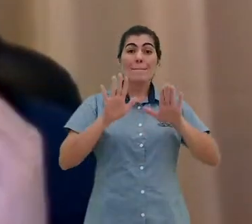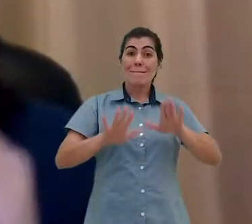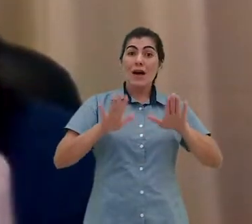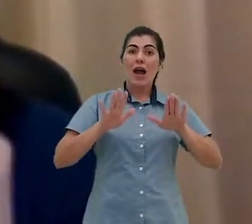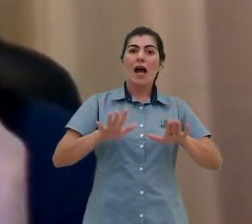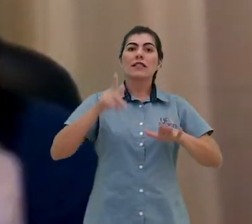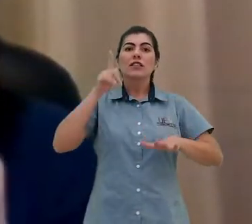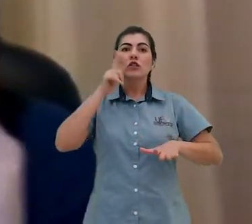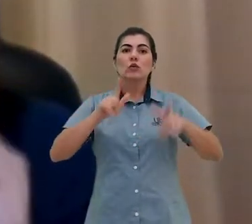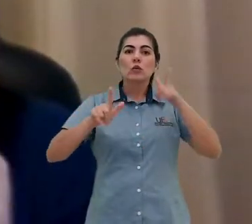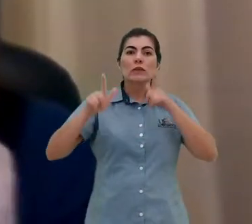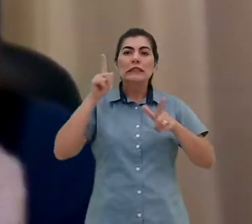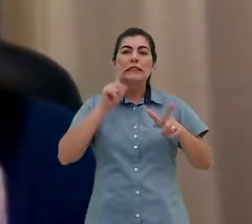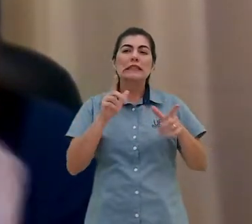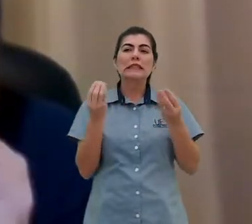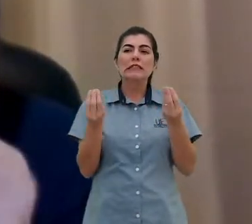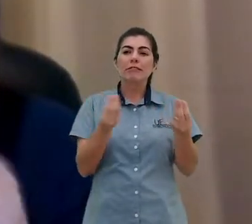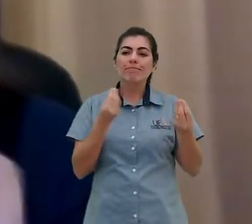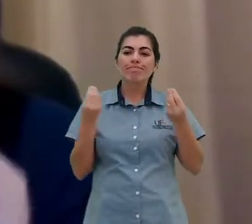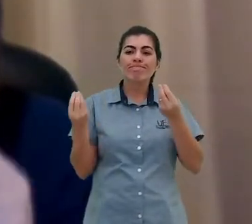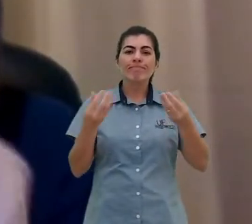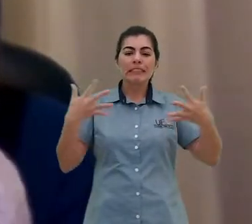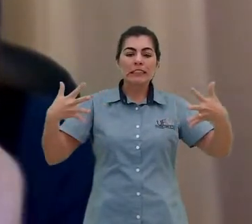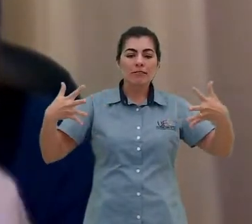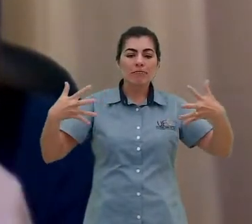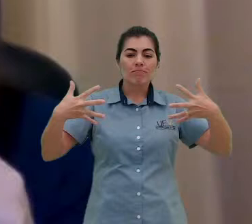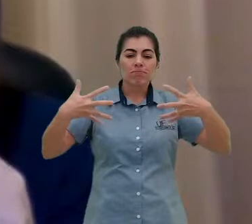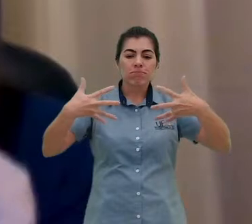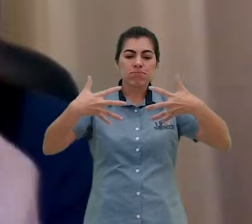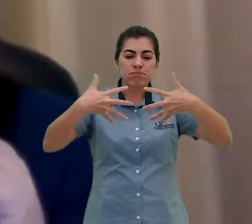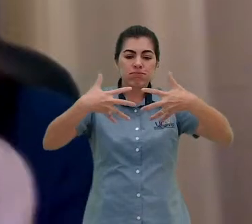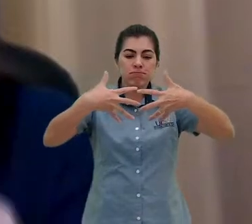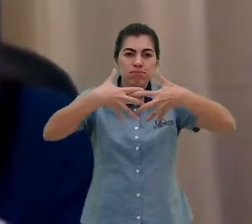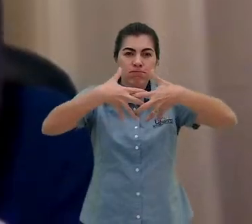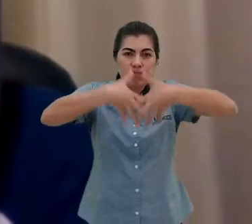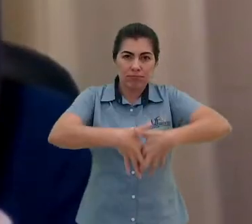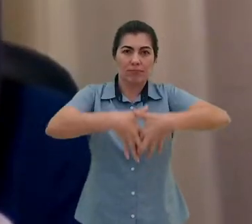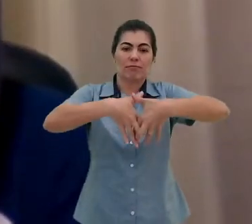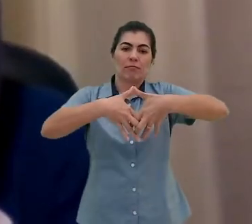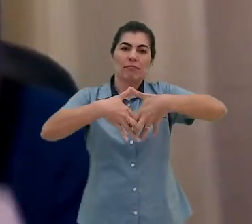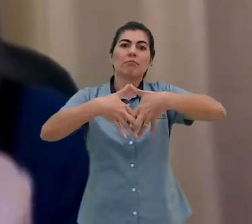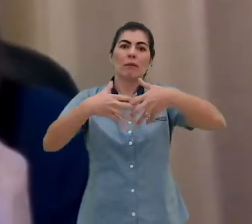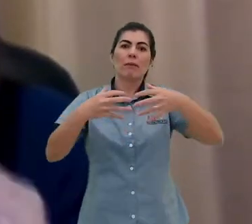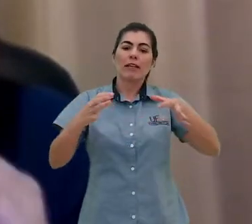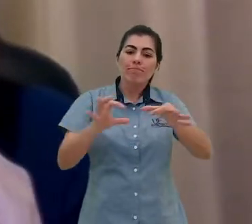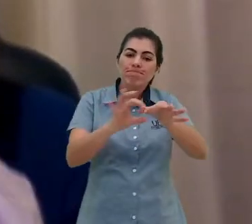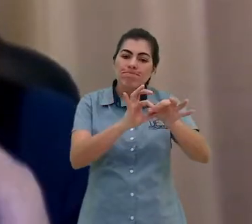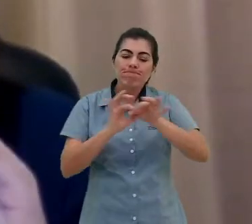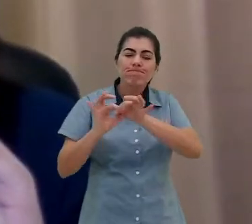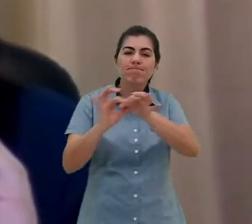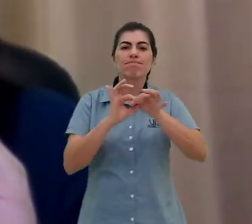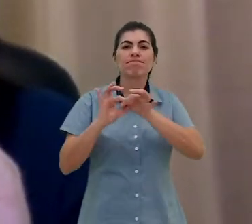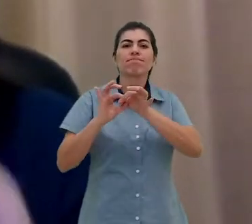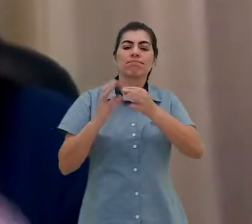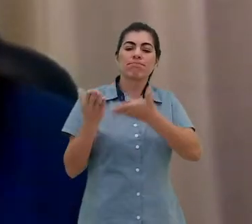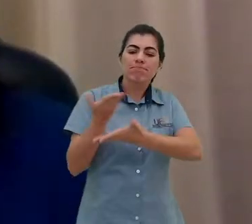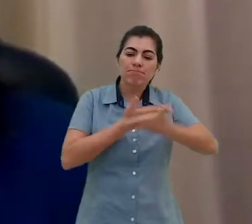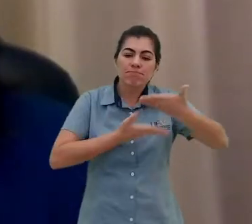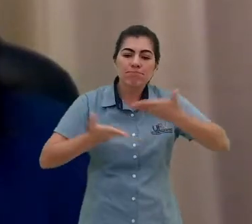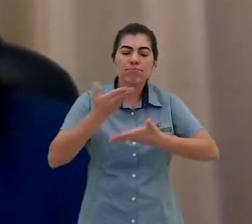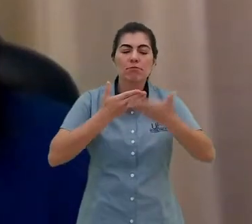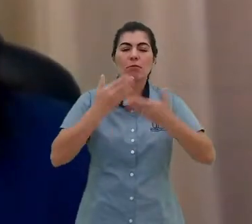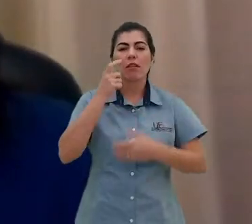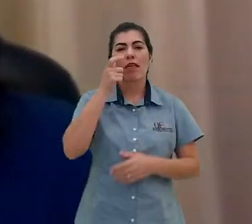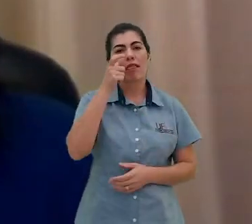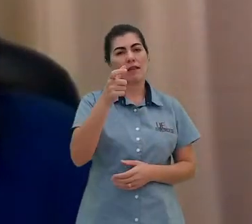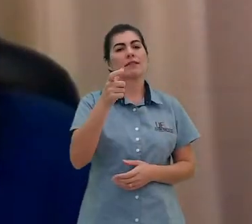conseguir encontrar essa engrenagem, conseguir colocar essas engrenagens para trabalharem juntas, muita coisa interessante